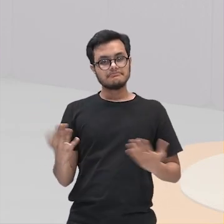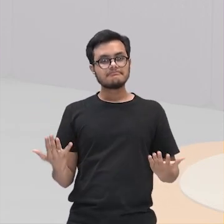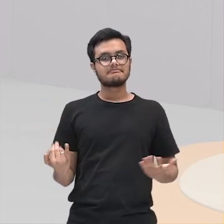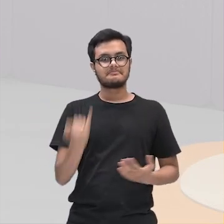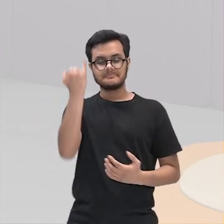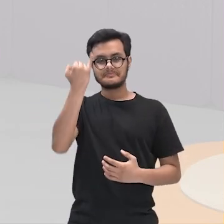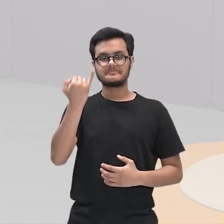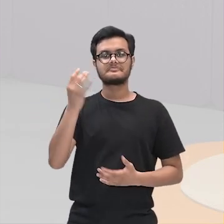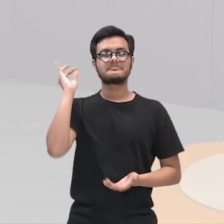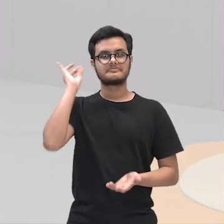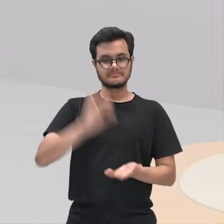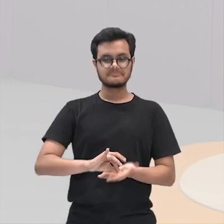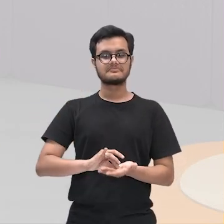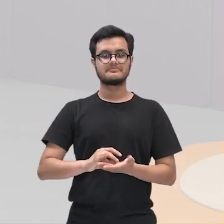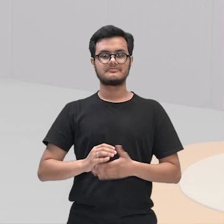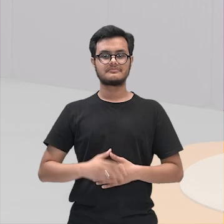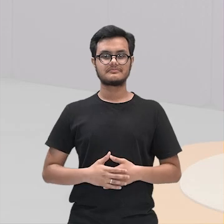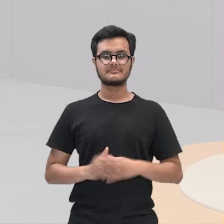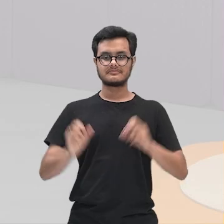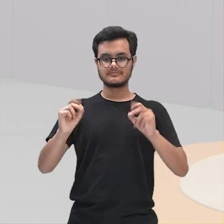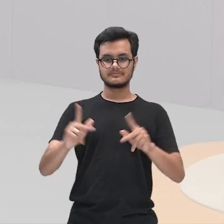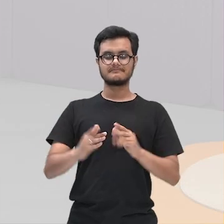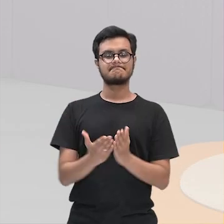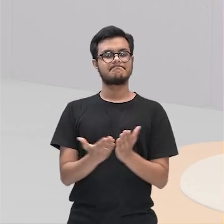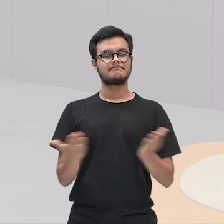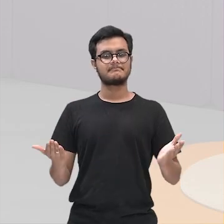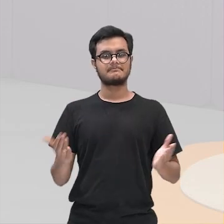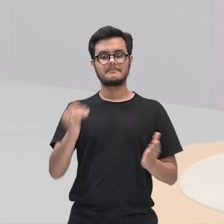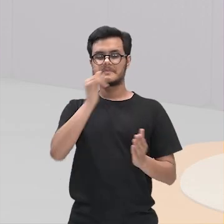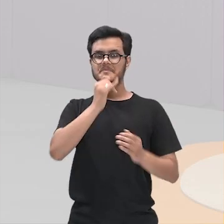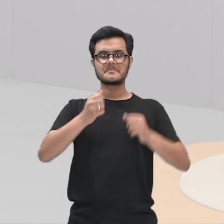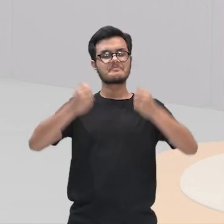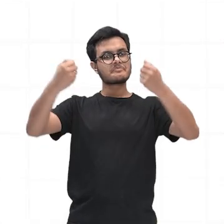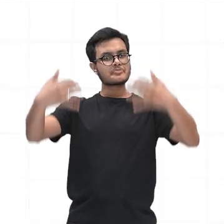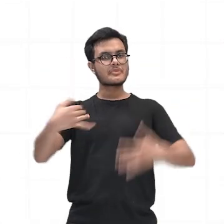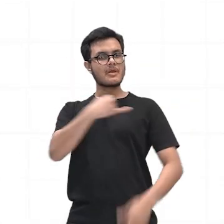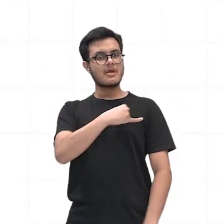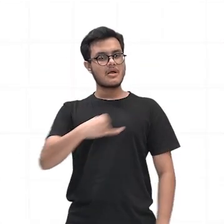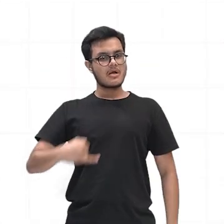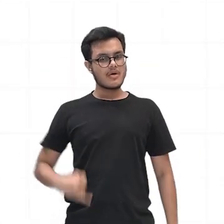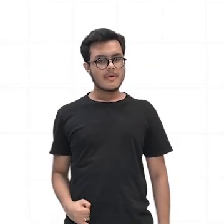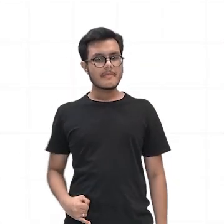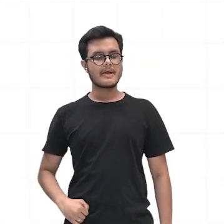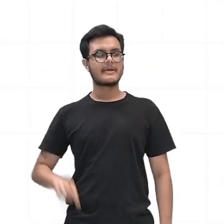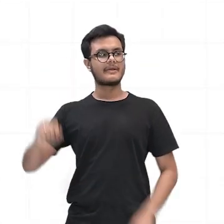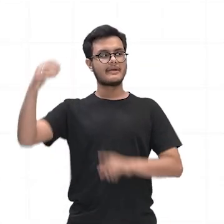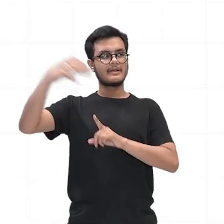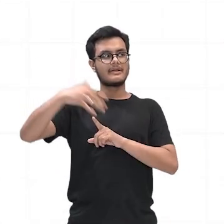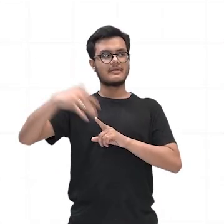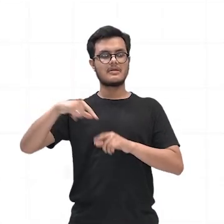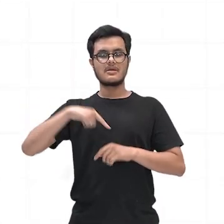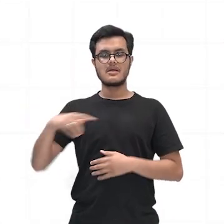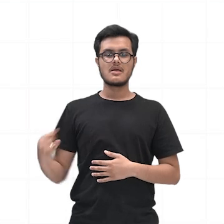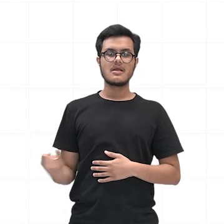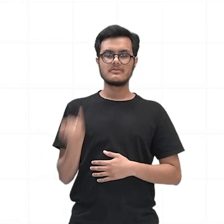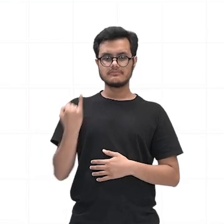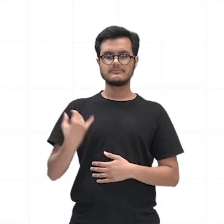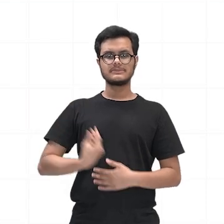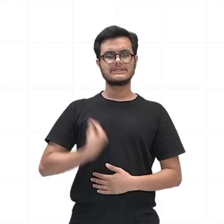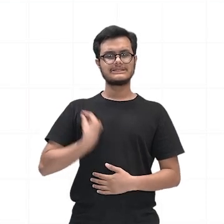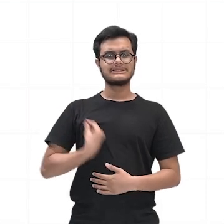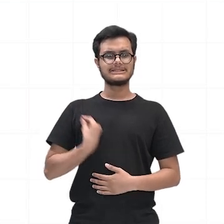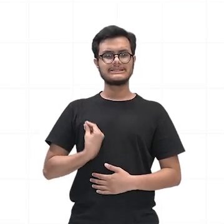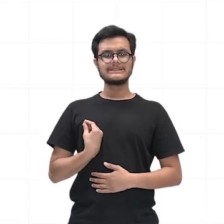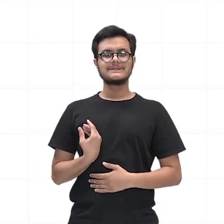Bizantino dentro deste contexto, tá? Olha só, porque o legado do Império Bizantino transcende sua existência